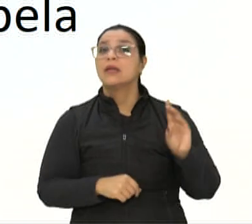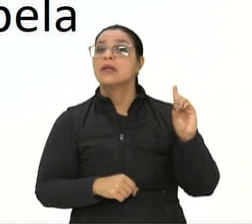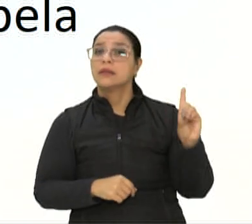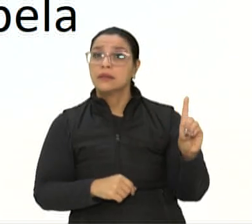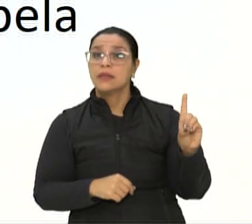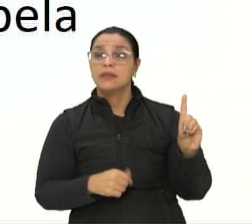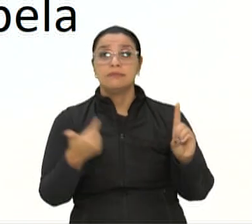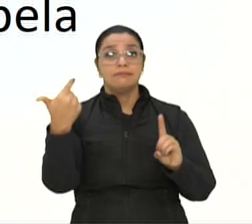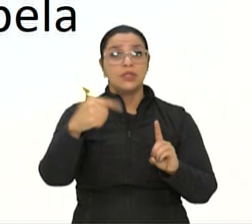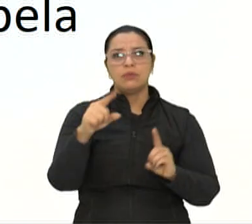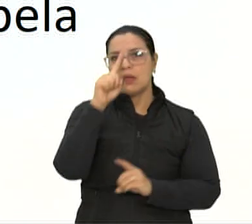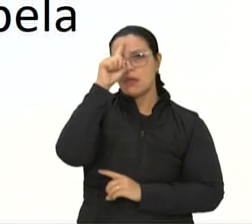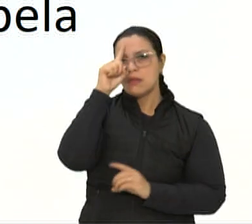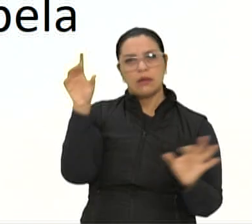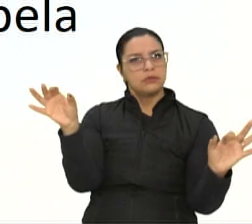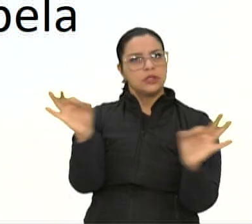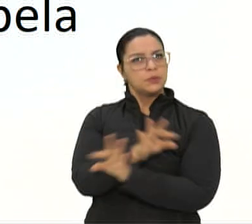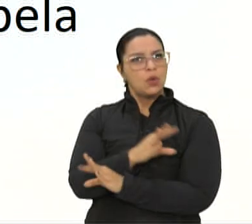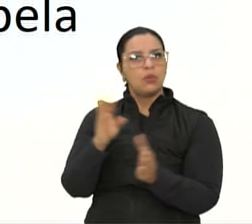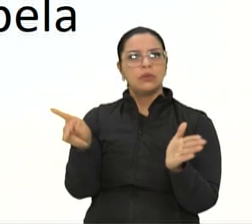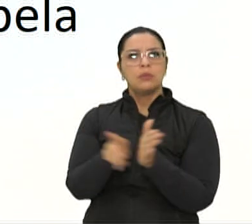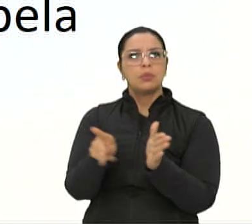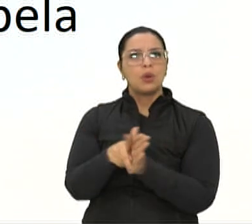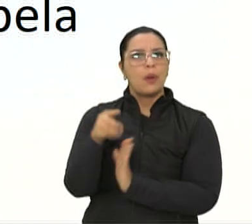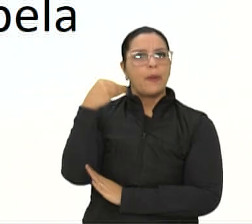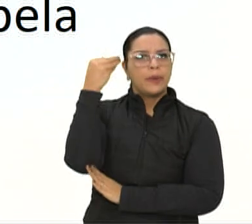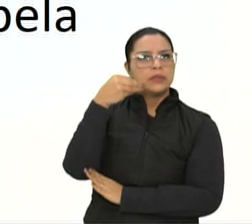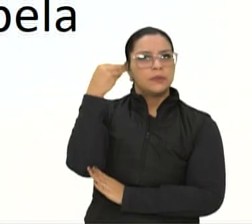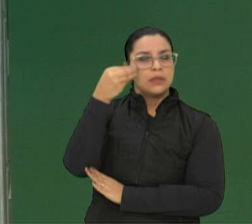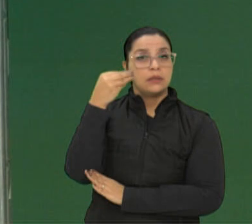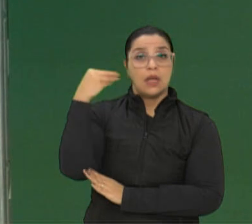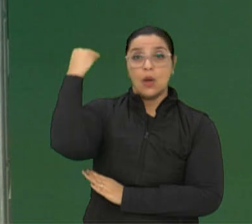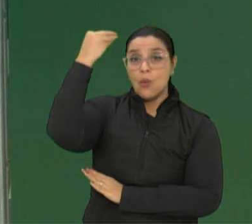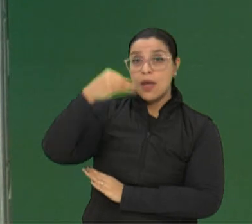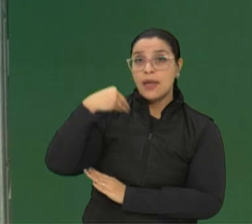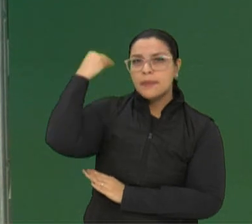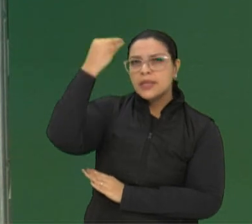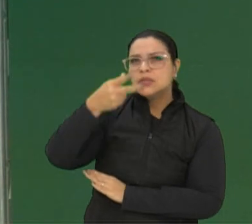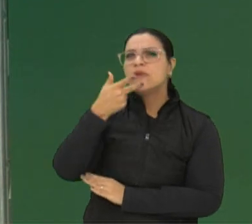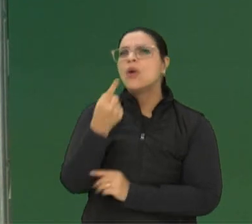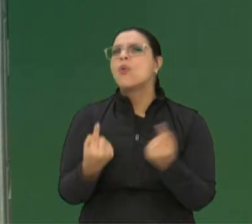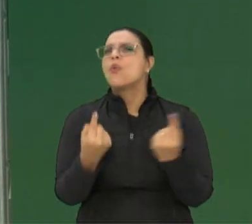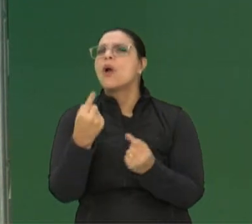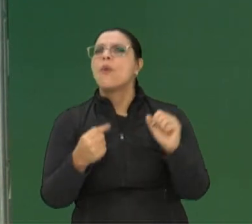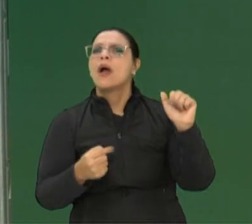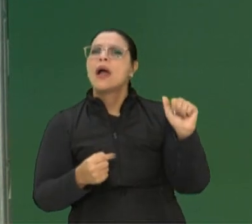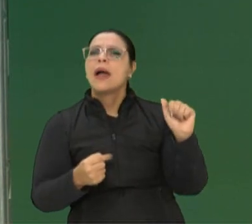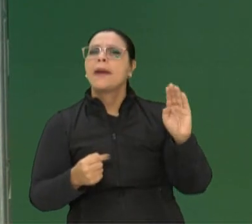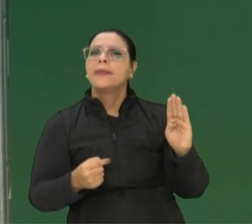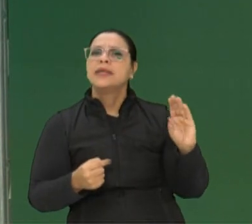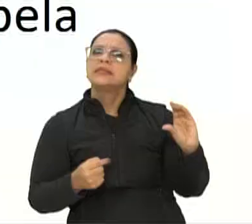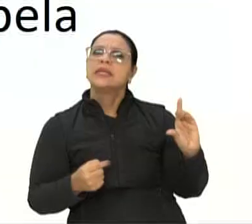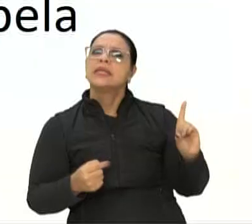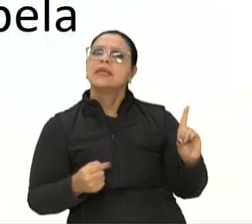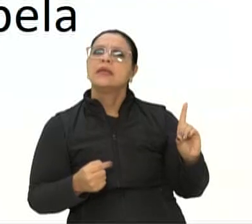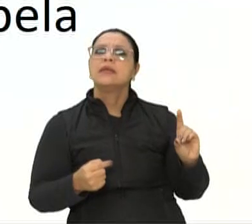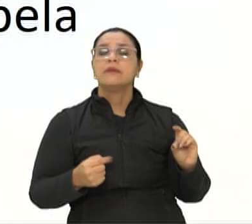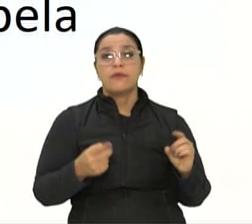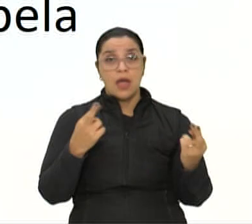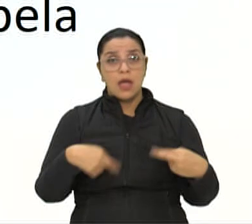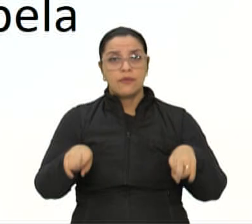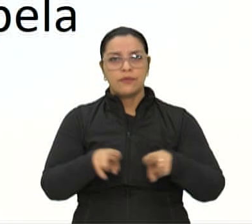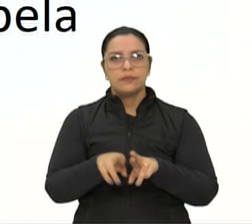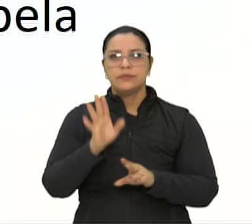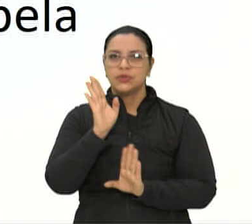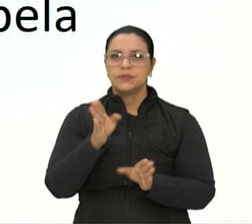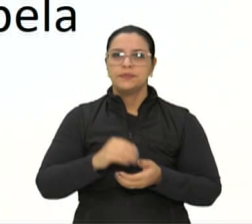D, não existem ideias formadas pela experiência. Segundo o empirista, o que não existe aí? Dê uma pensada rapidinho, depois volta para